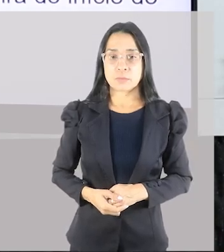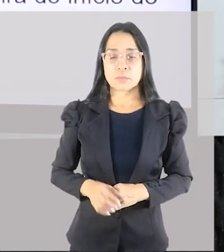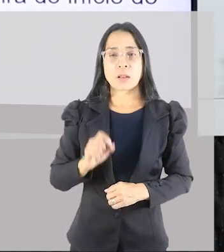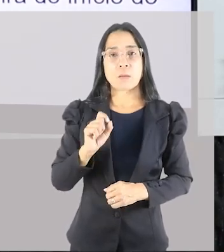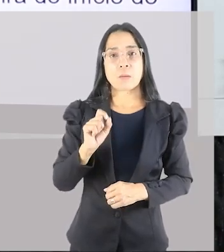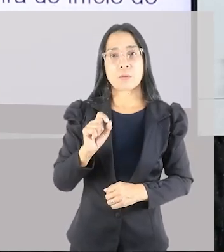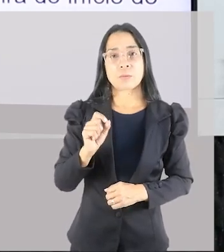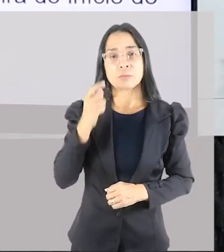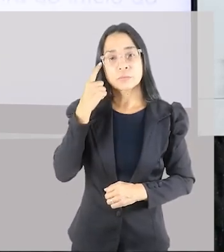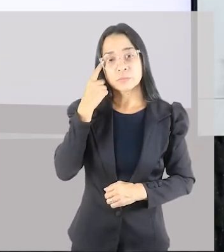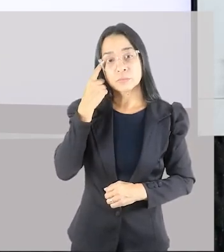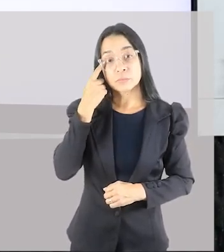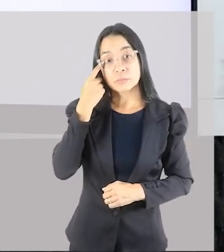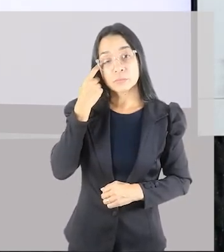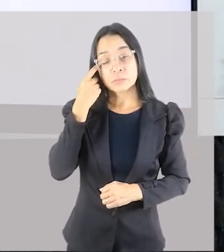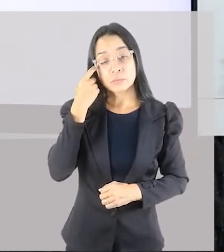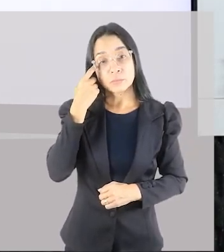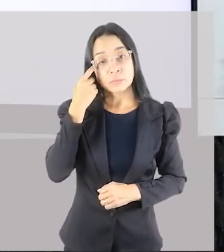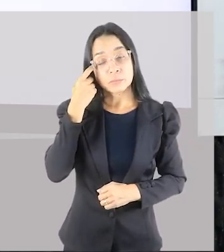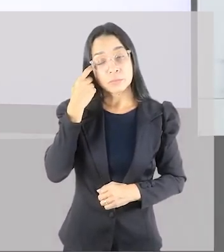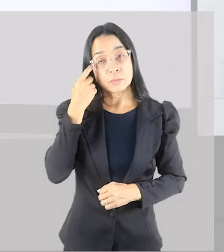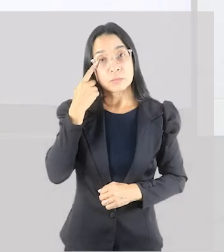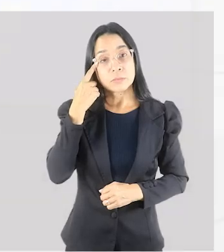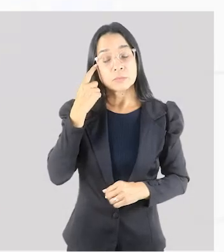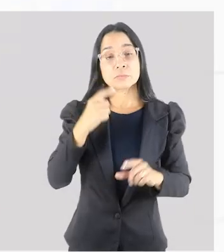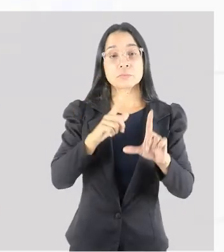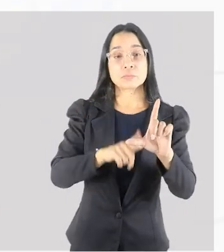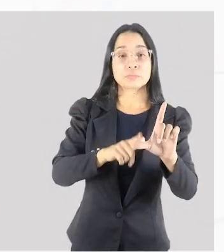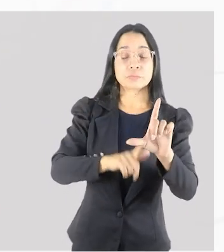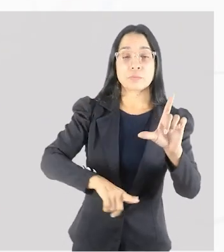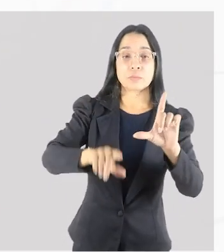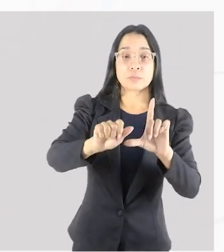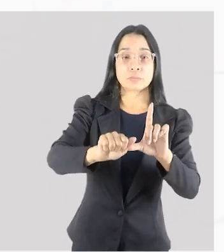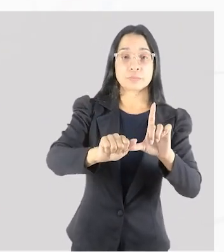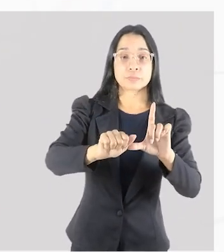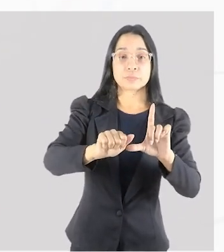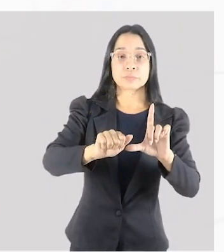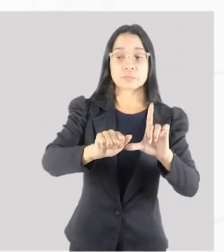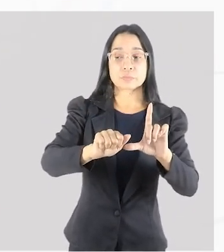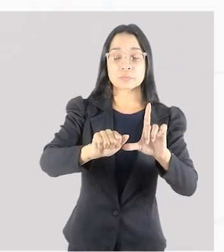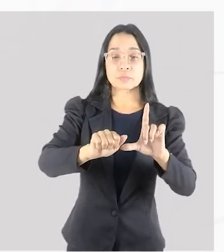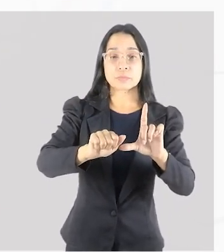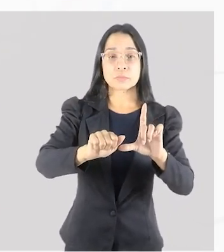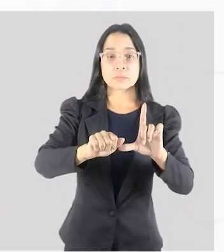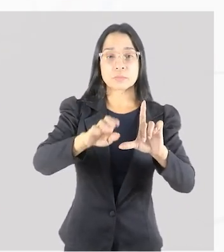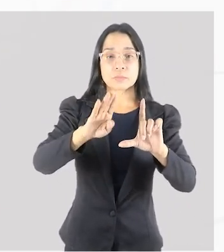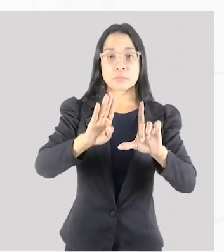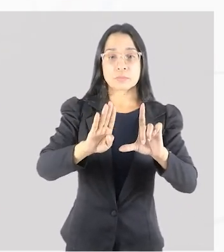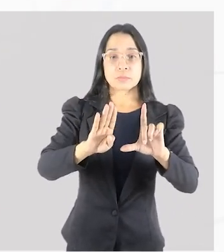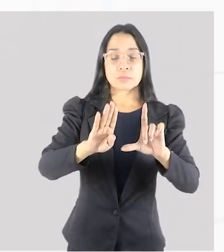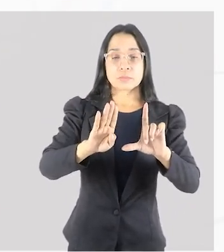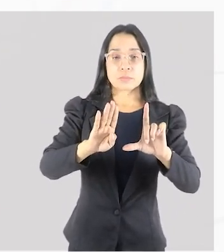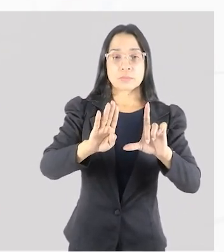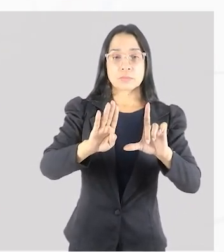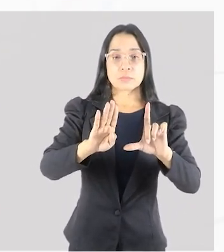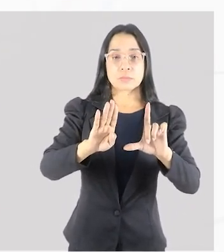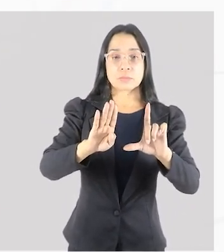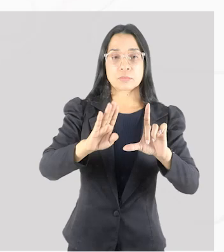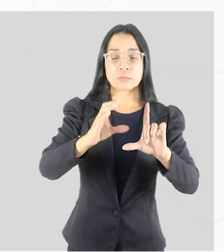o qu vamos lá a exploração burguesa a organização dos